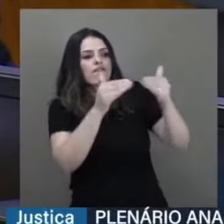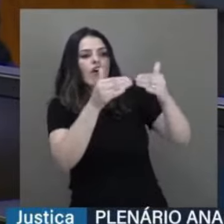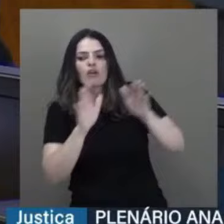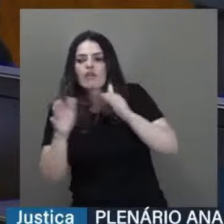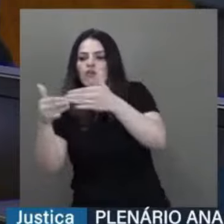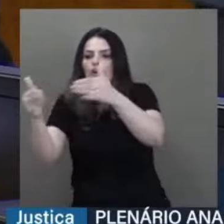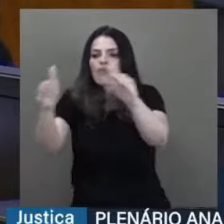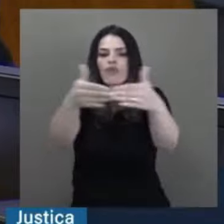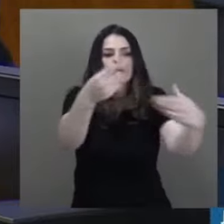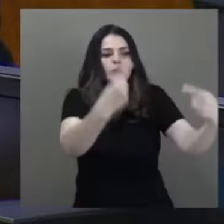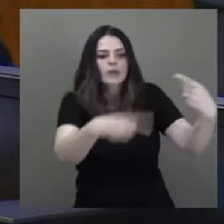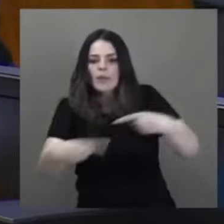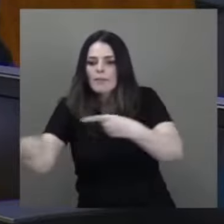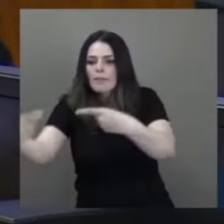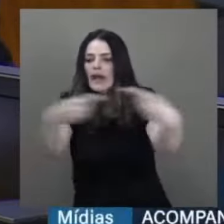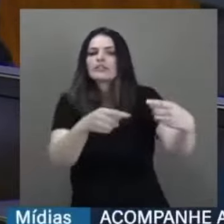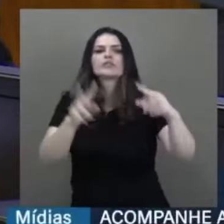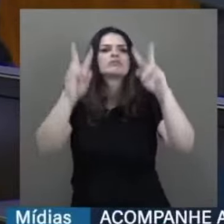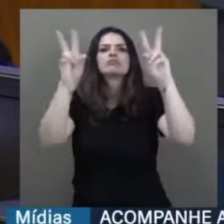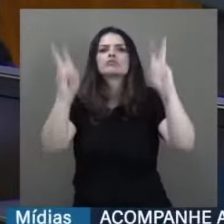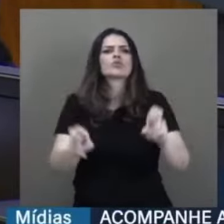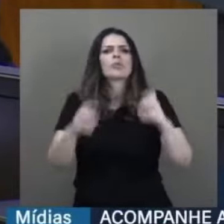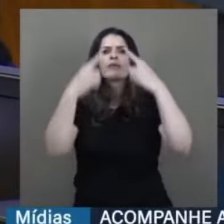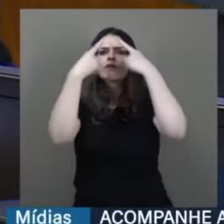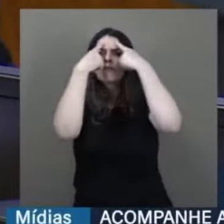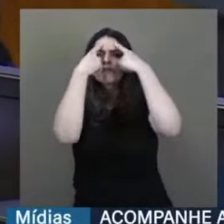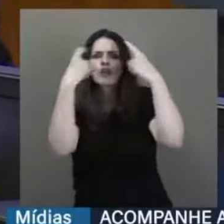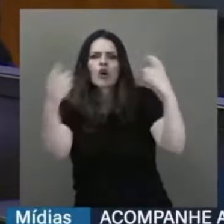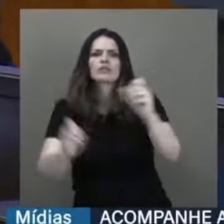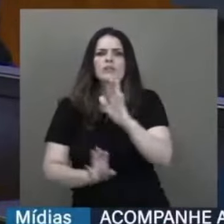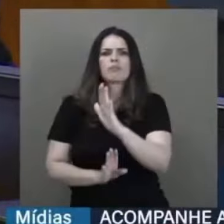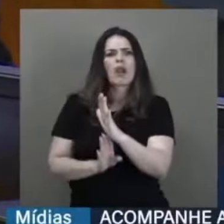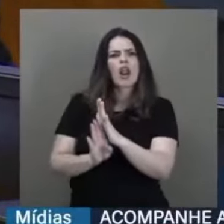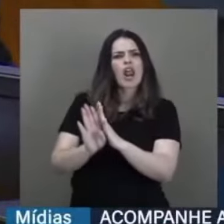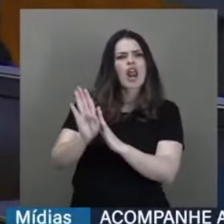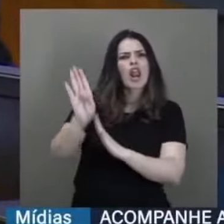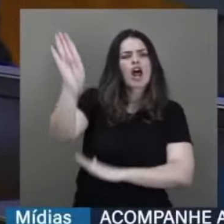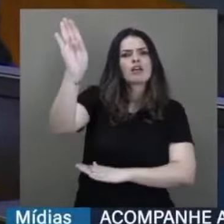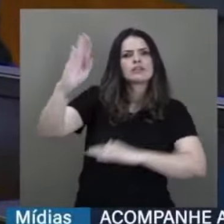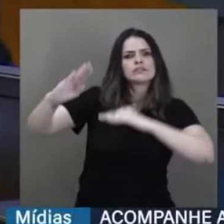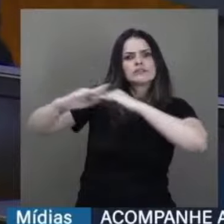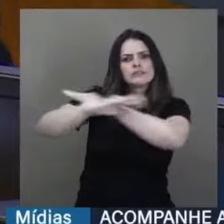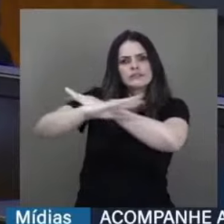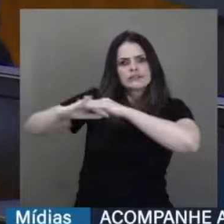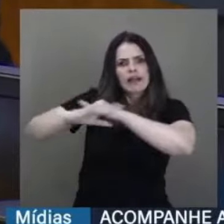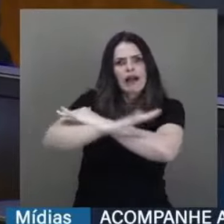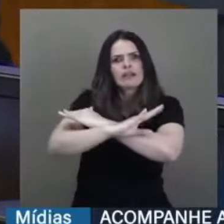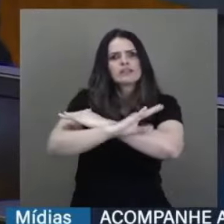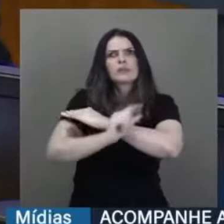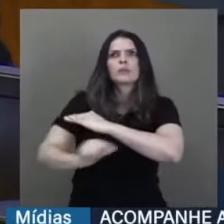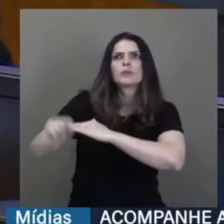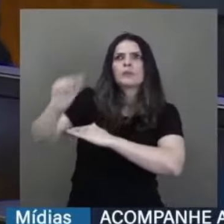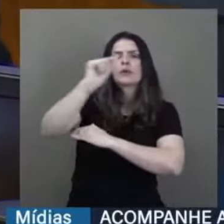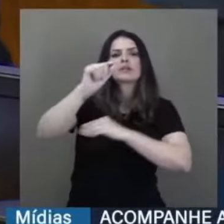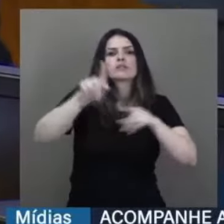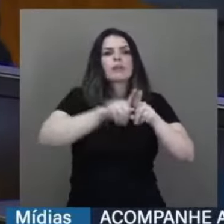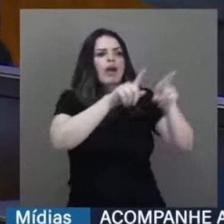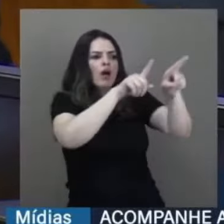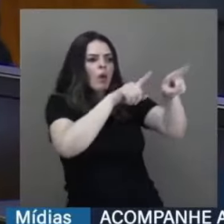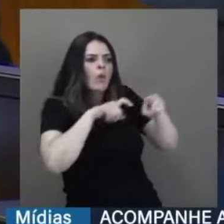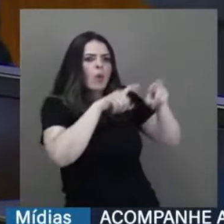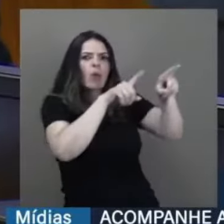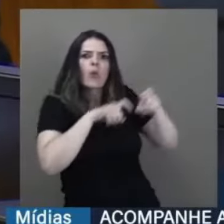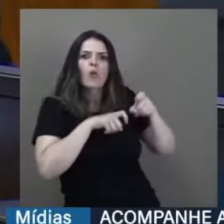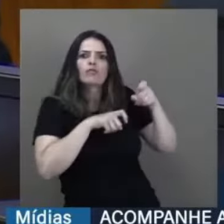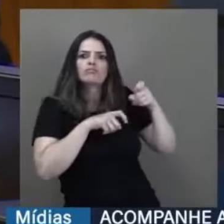sobre o crescimento da violência nas cidades e na zona rural pretendemos colaborar